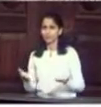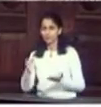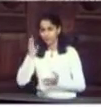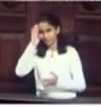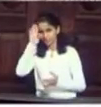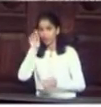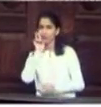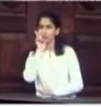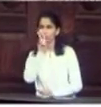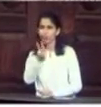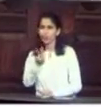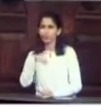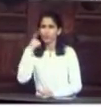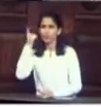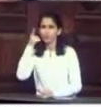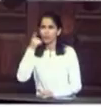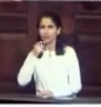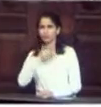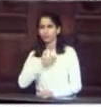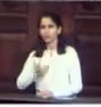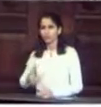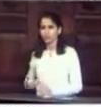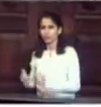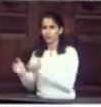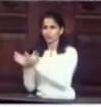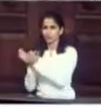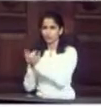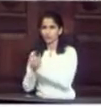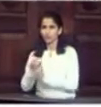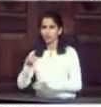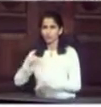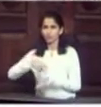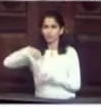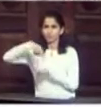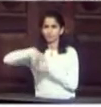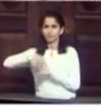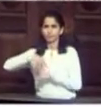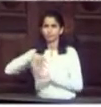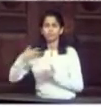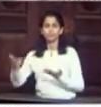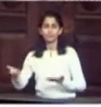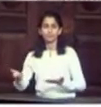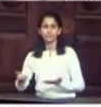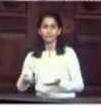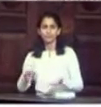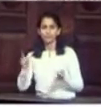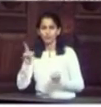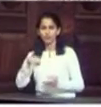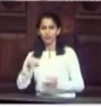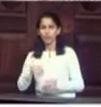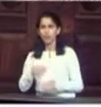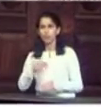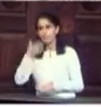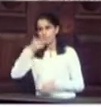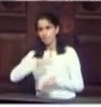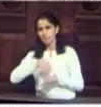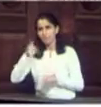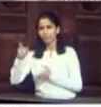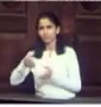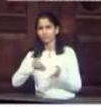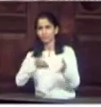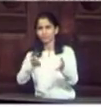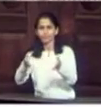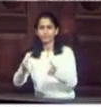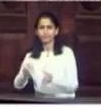principalmente, ver deputado governista vir a esse microfone defender que esse é o melhor caminho.